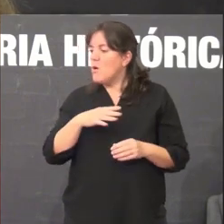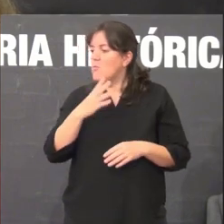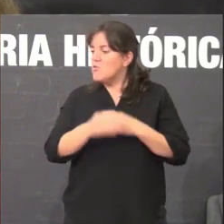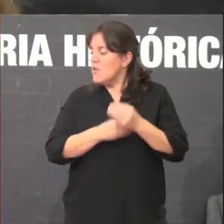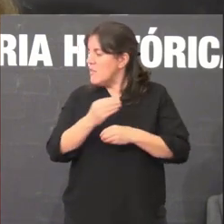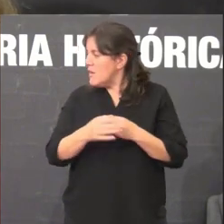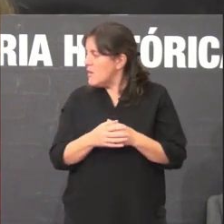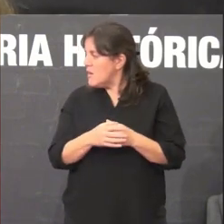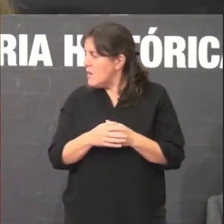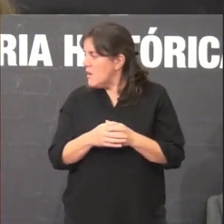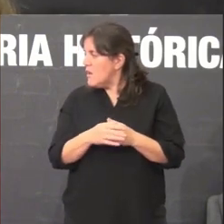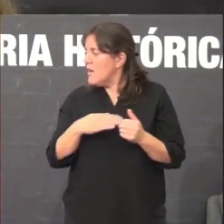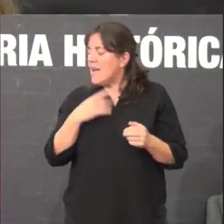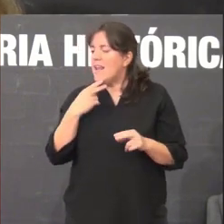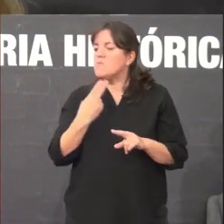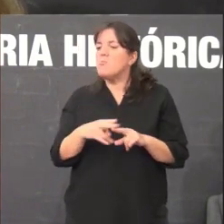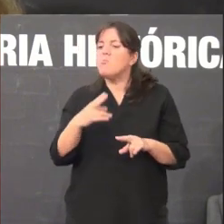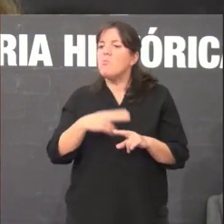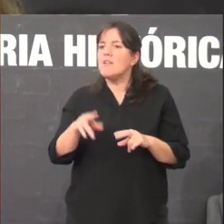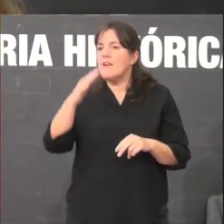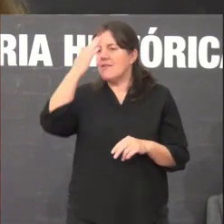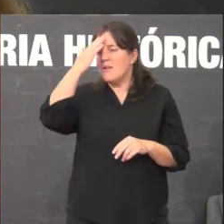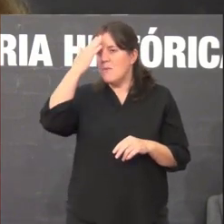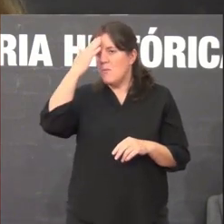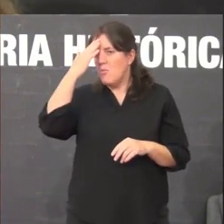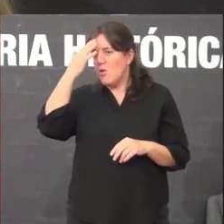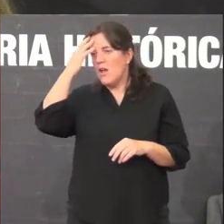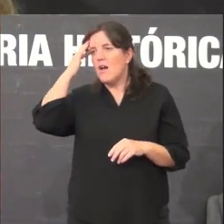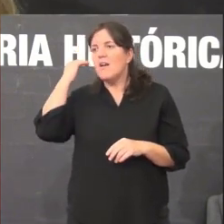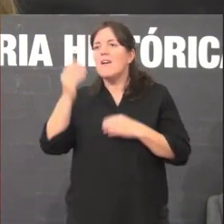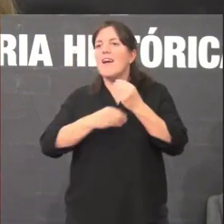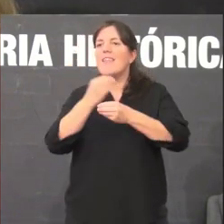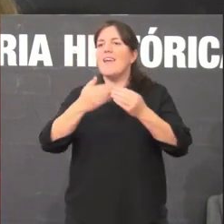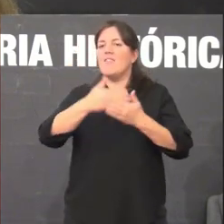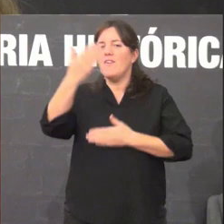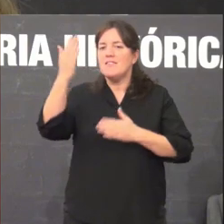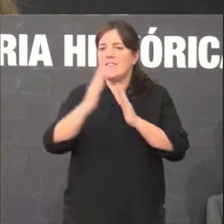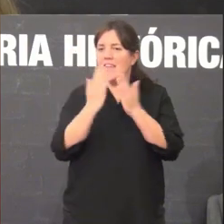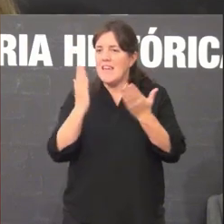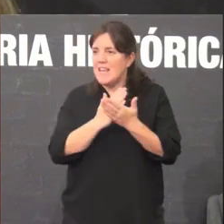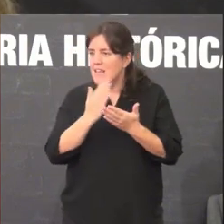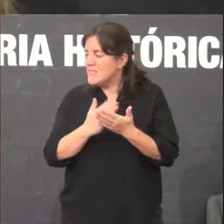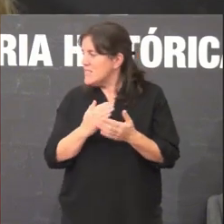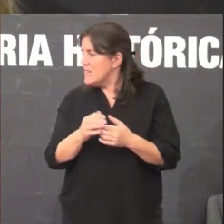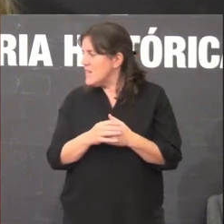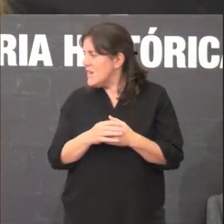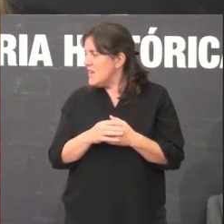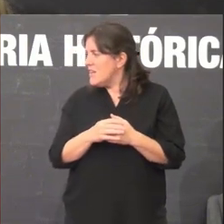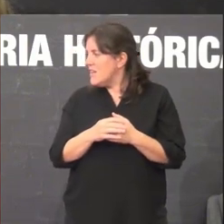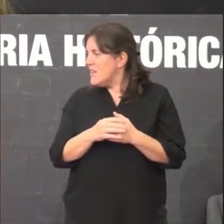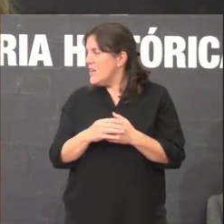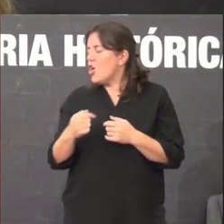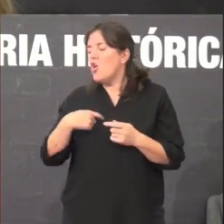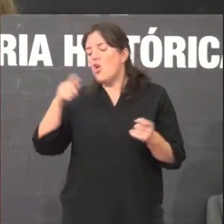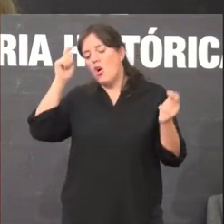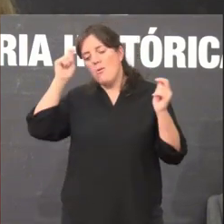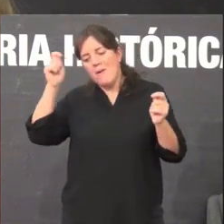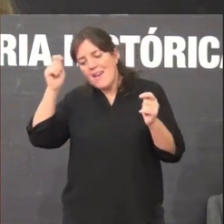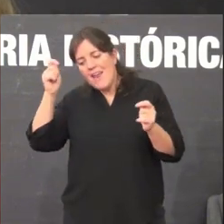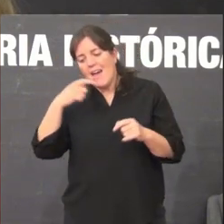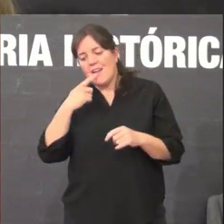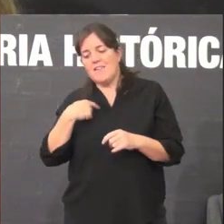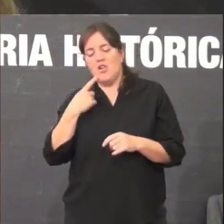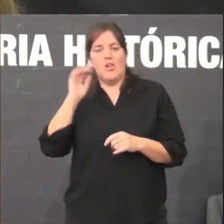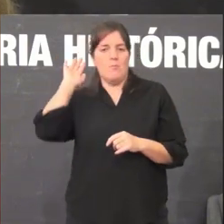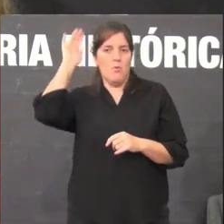local, as políticas da memória preencheram os vazios que emergiam no espaço público, com homenagens a resistentes